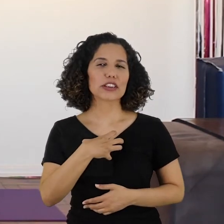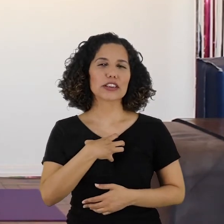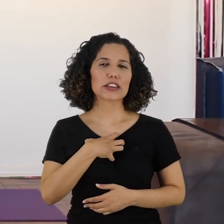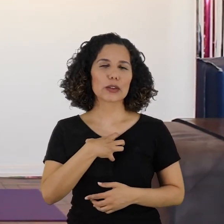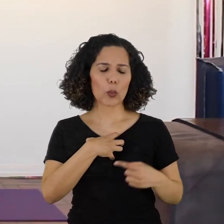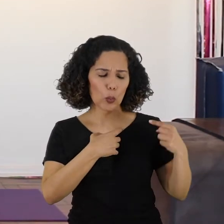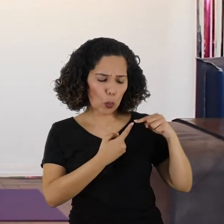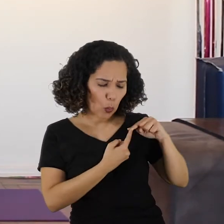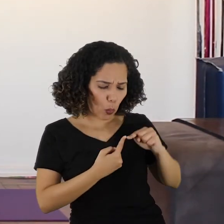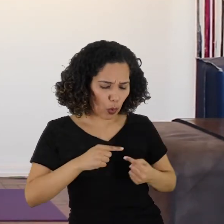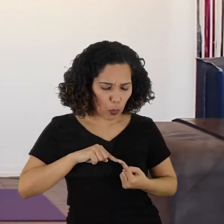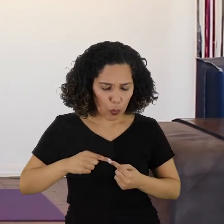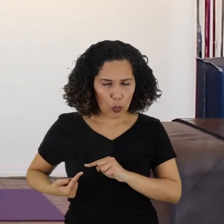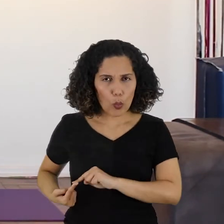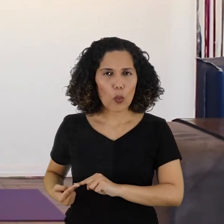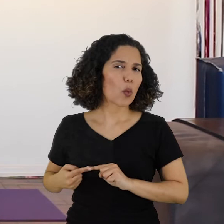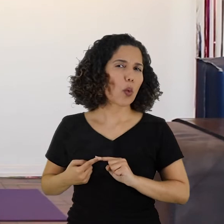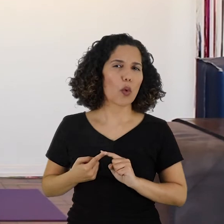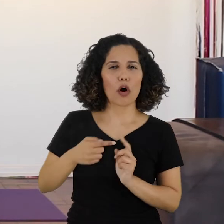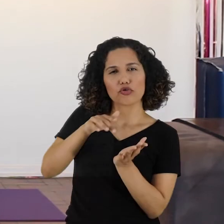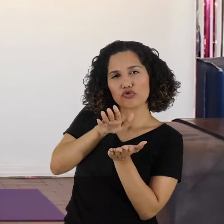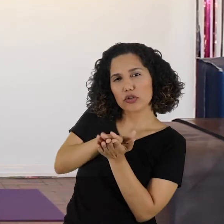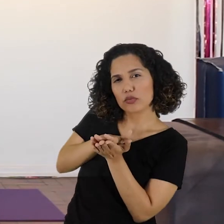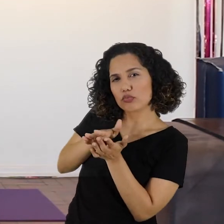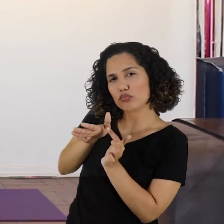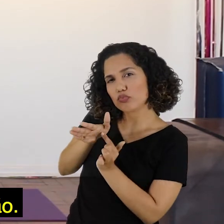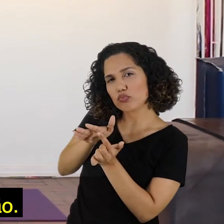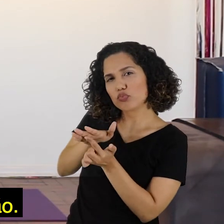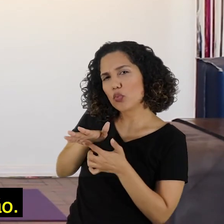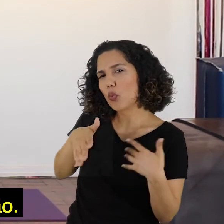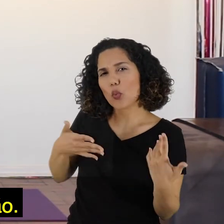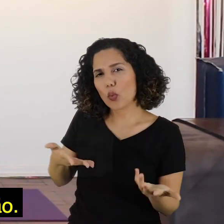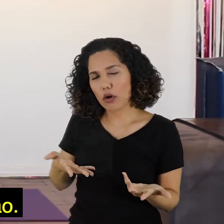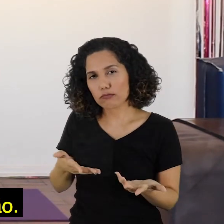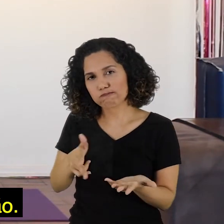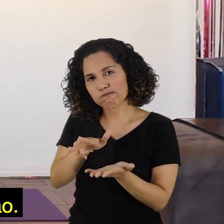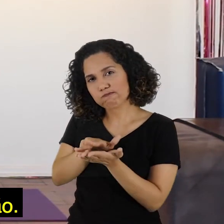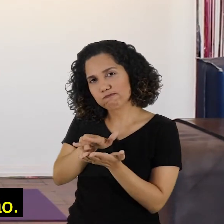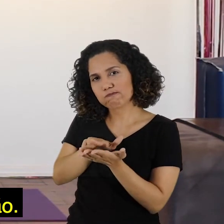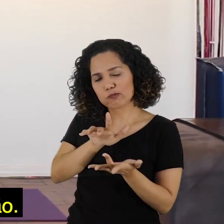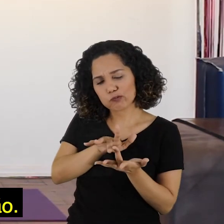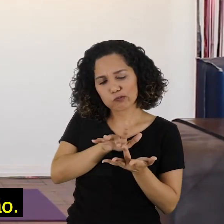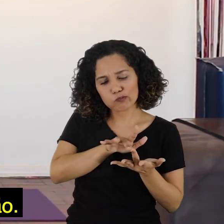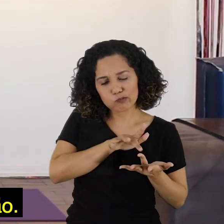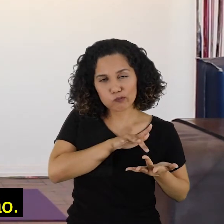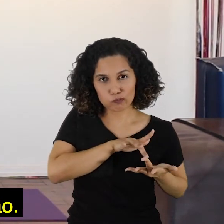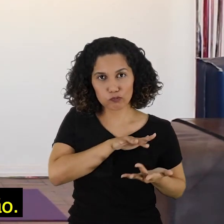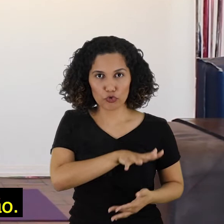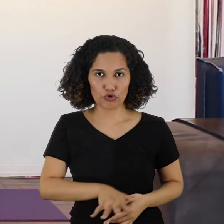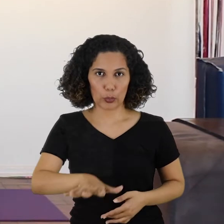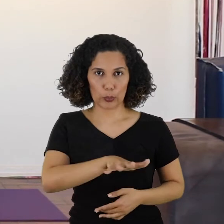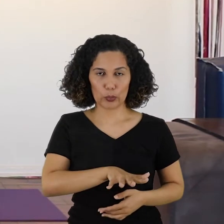Sente quais os pontos de contato entre o seu corpo e o chão. Quais os pontos de contato do seu corpo que tocam o